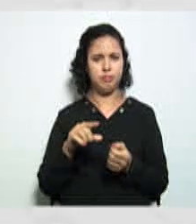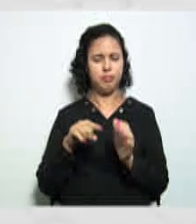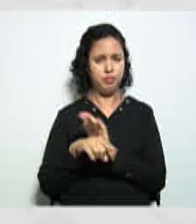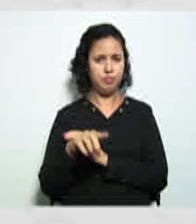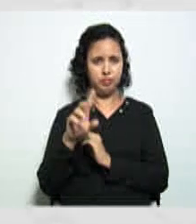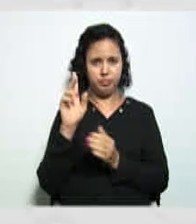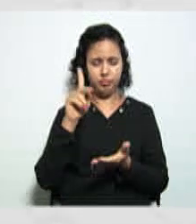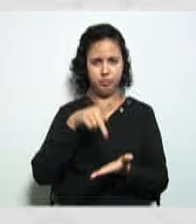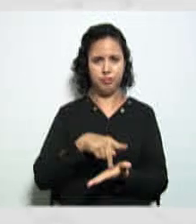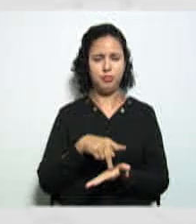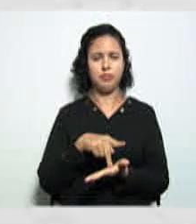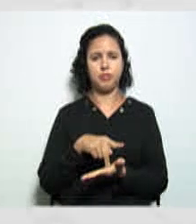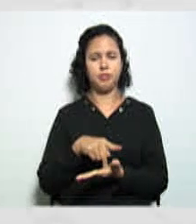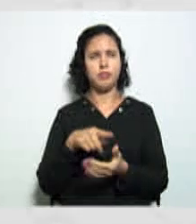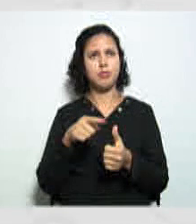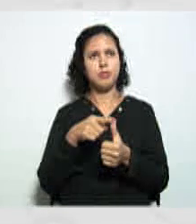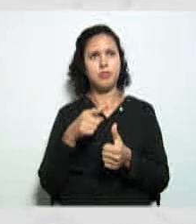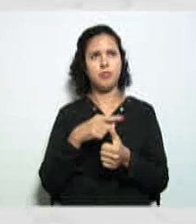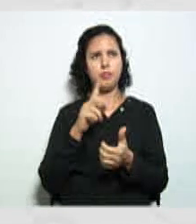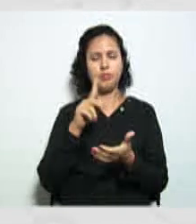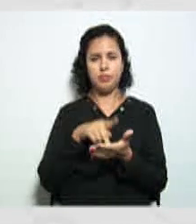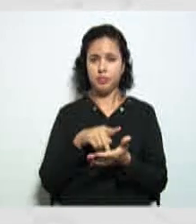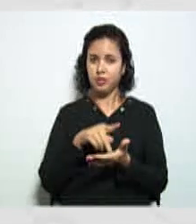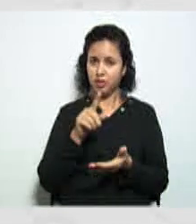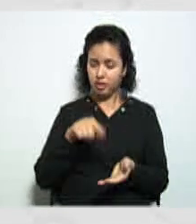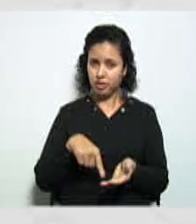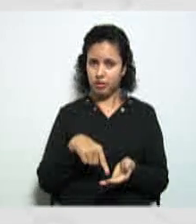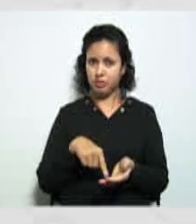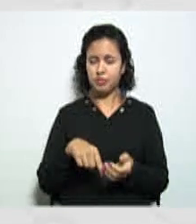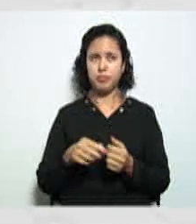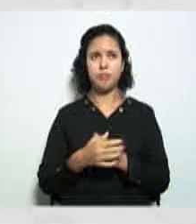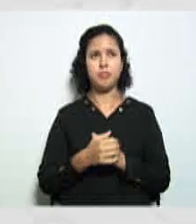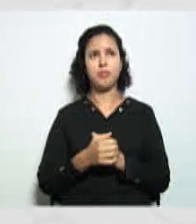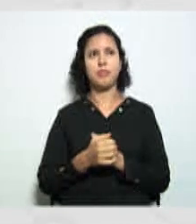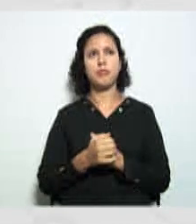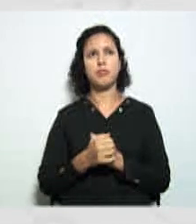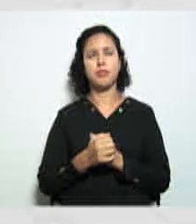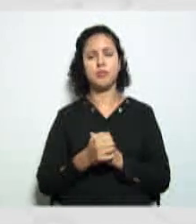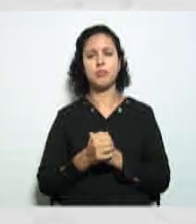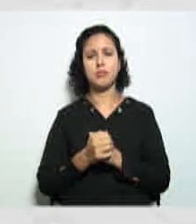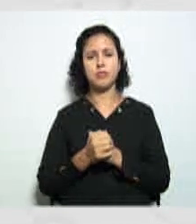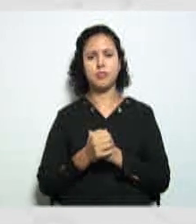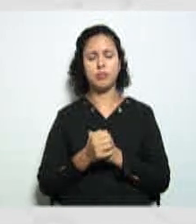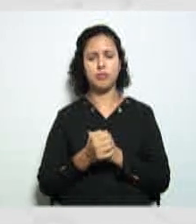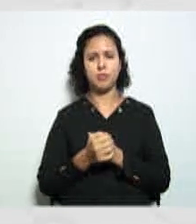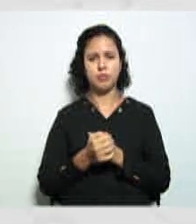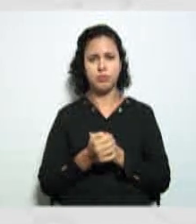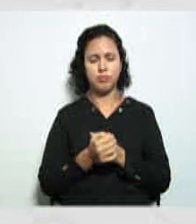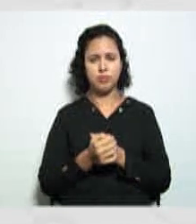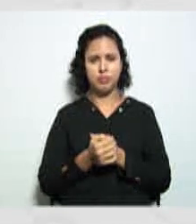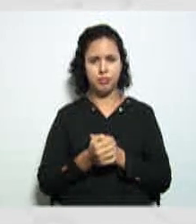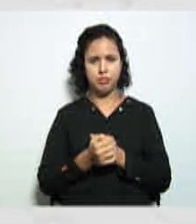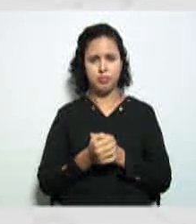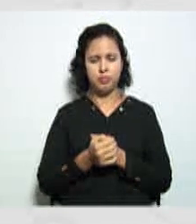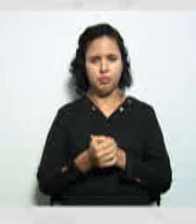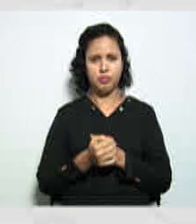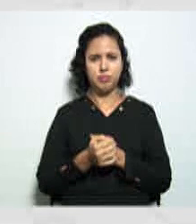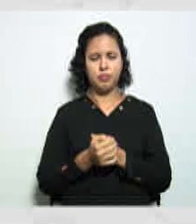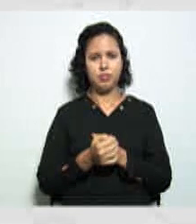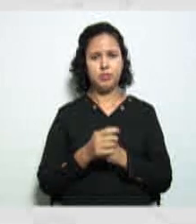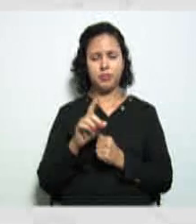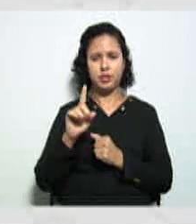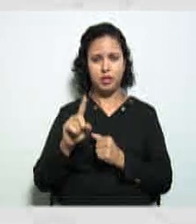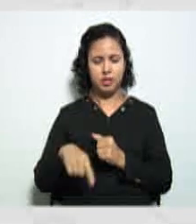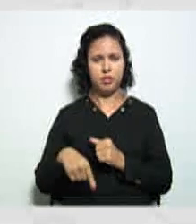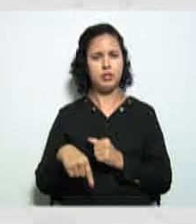É verdadeira. Então, será que é verdadeira? Será que é falsa? Bora lá. Vamos marcar aqui. É